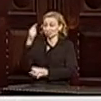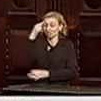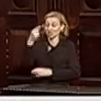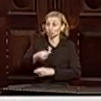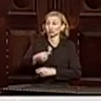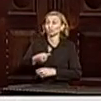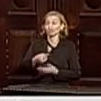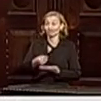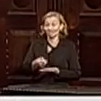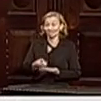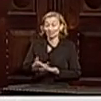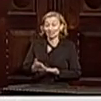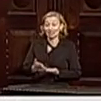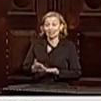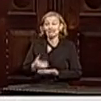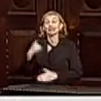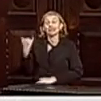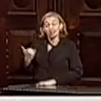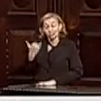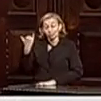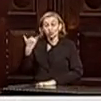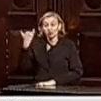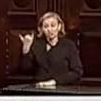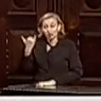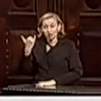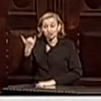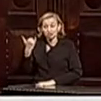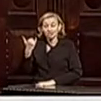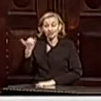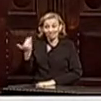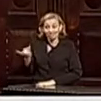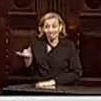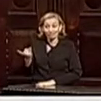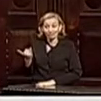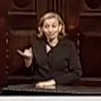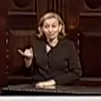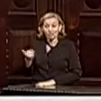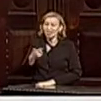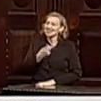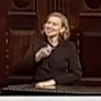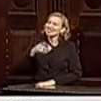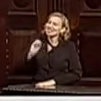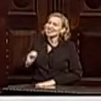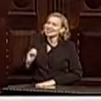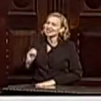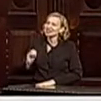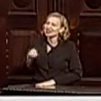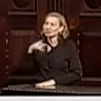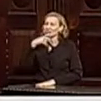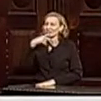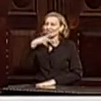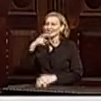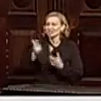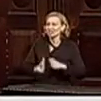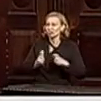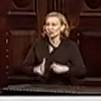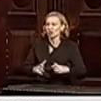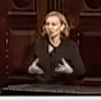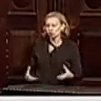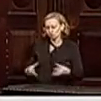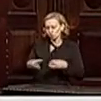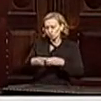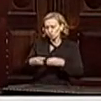da 2ª Região. É importante que esses esclarecimentos venham aos 70 parlamentares dessa Casa, ao conjunto da